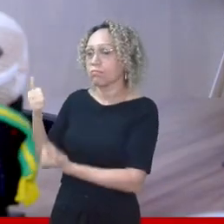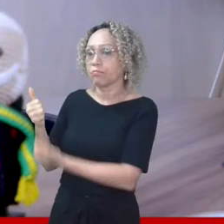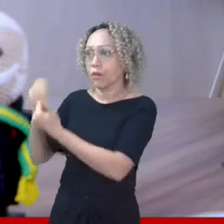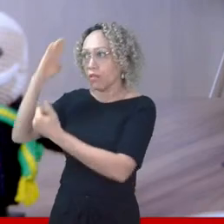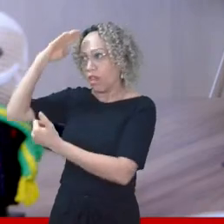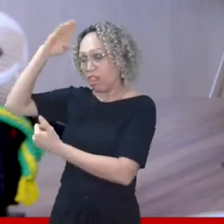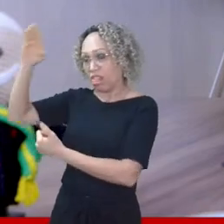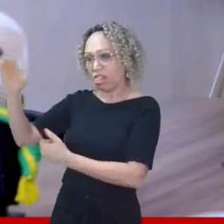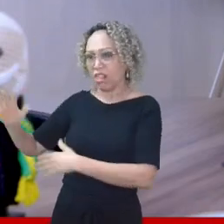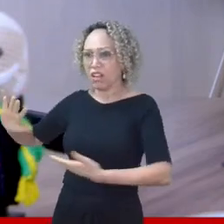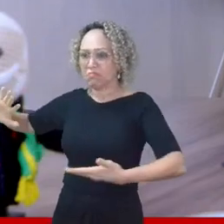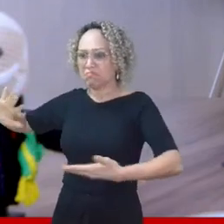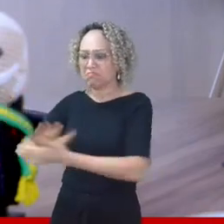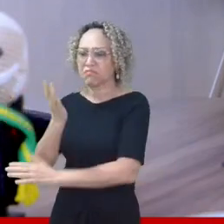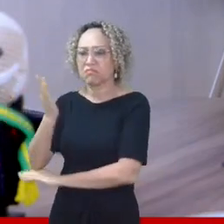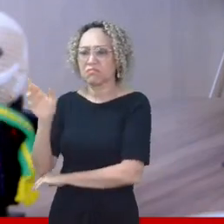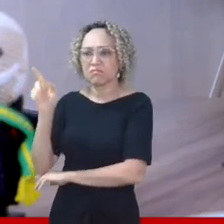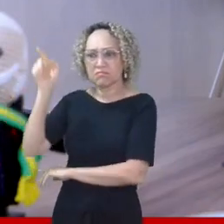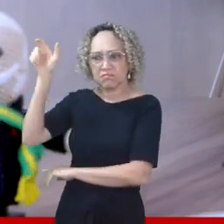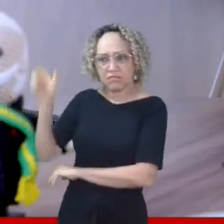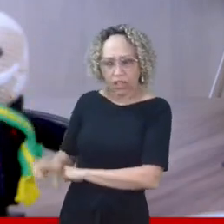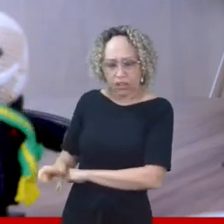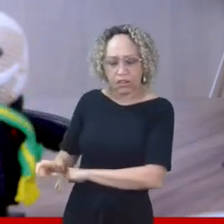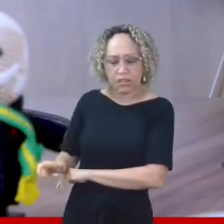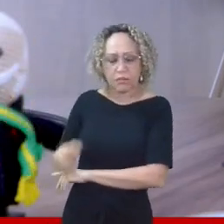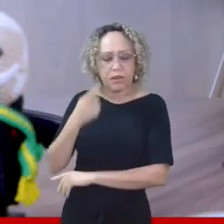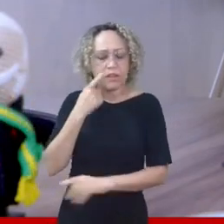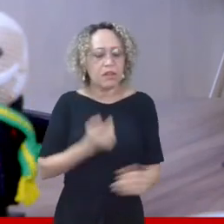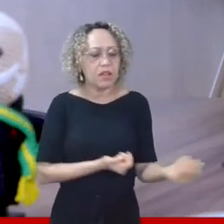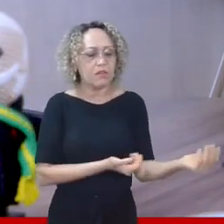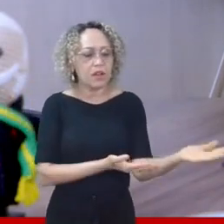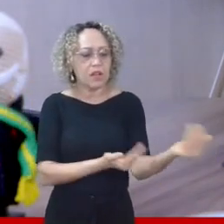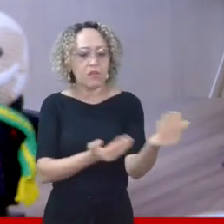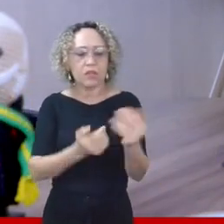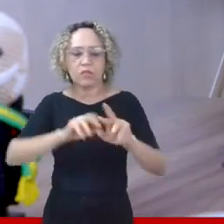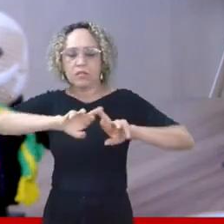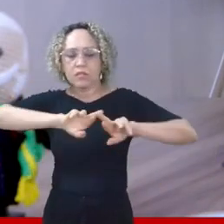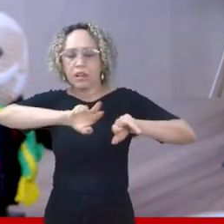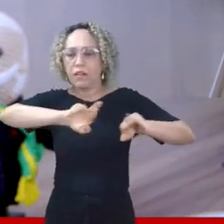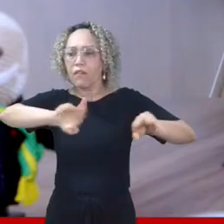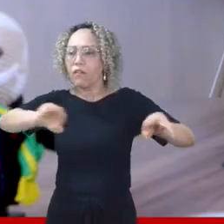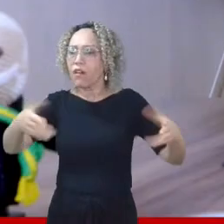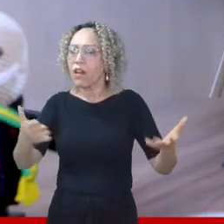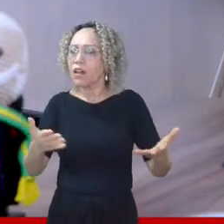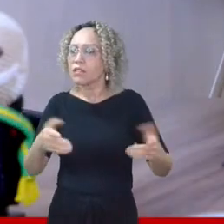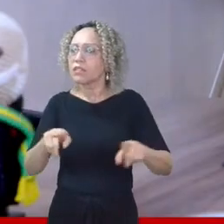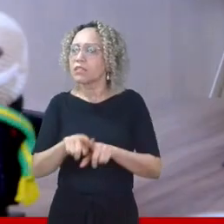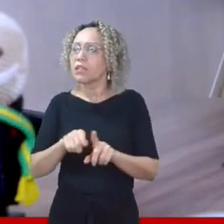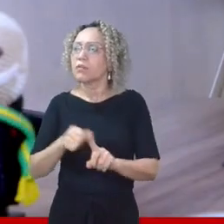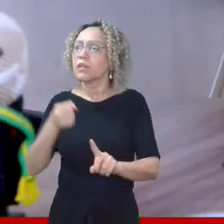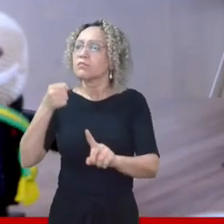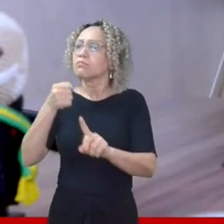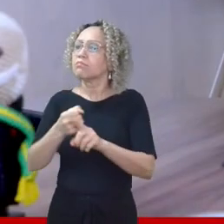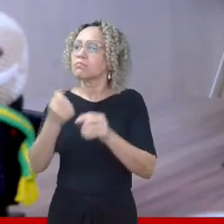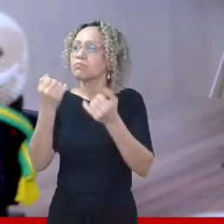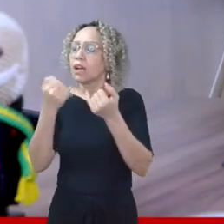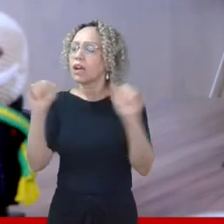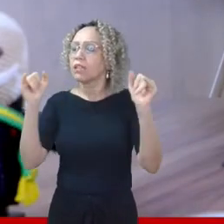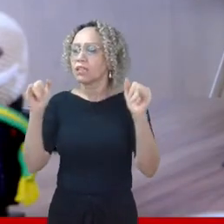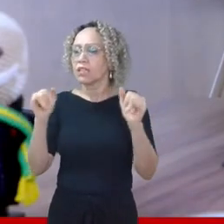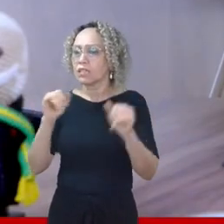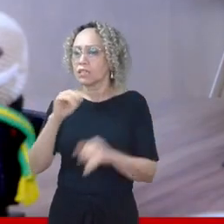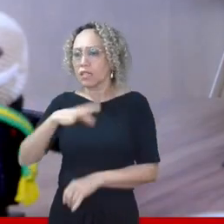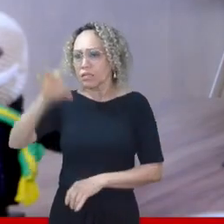uma juventude que é extremamente diversa e que tem uma diversidade também que impacta na espiritualidade. E essa